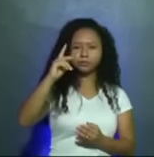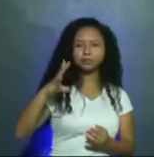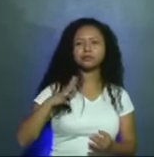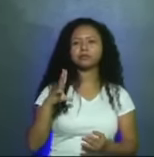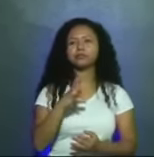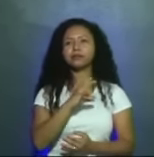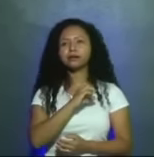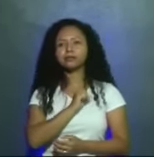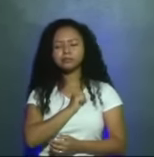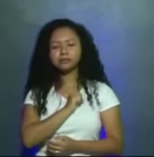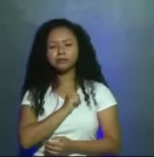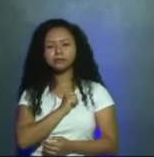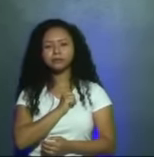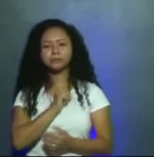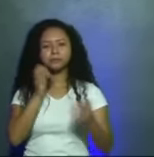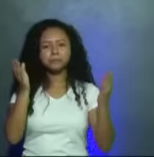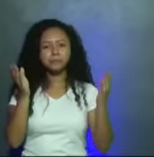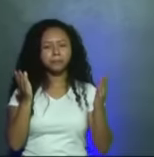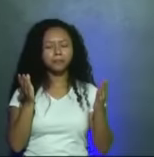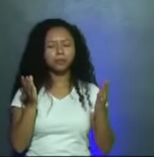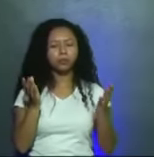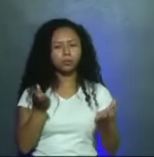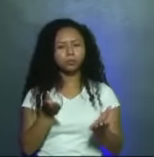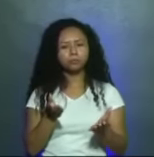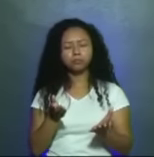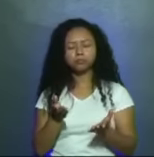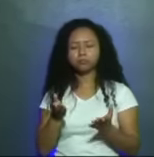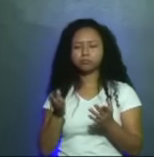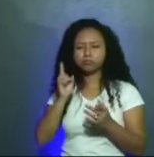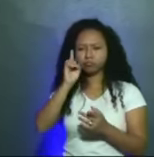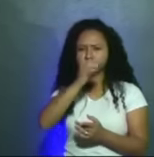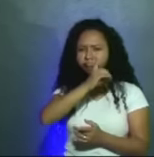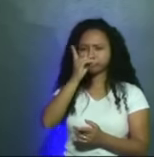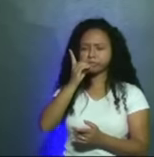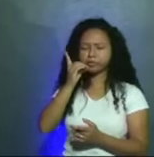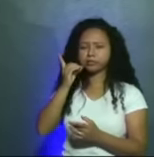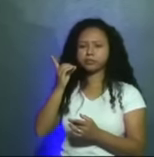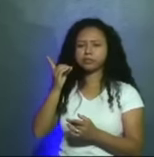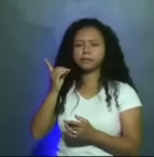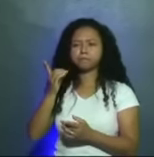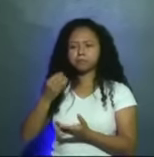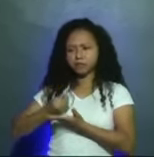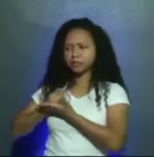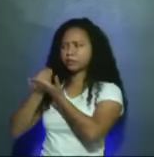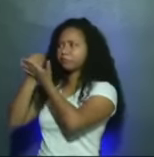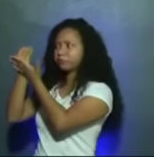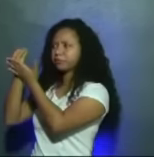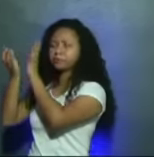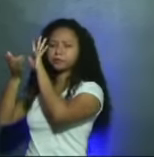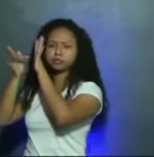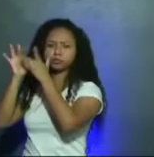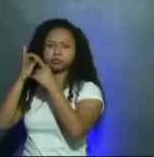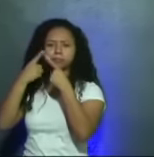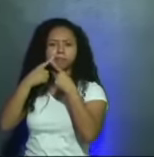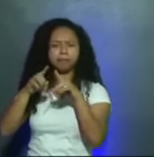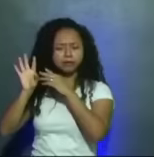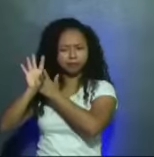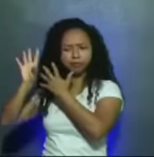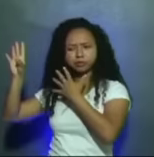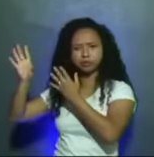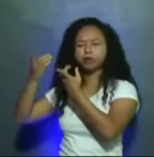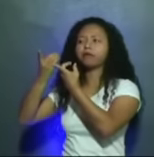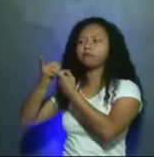uma entrega novamente a Jesus, eu quero te convidar, venham até aqui na frente, nesse lado de